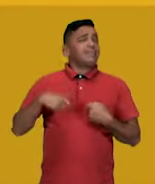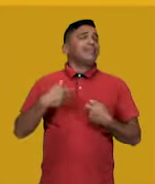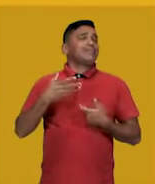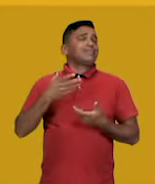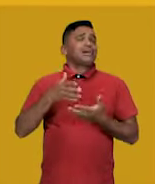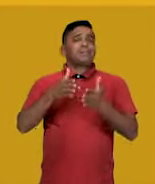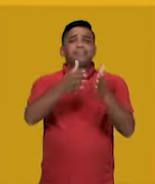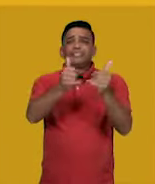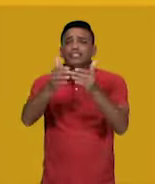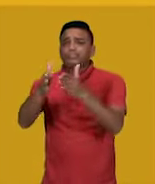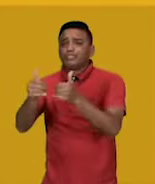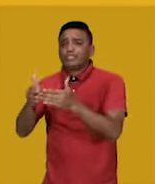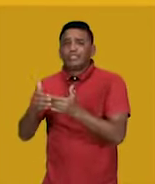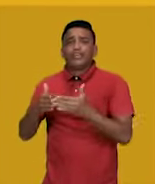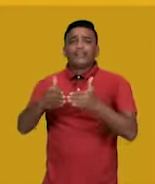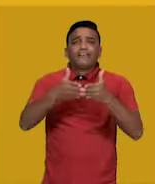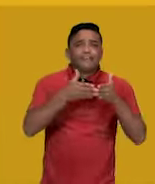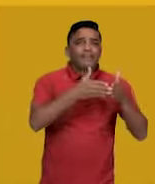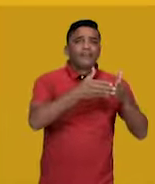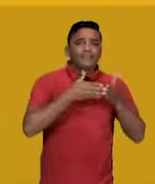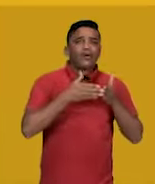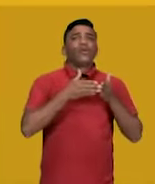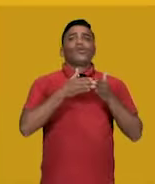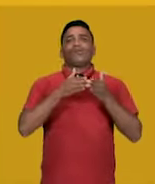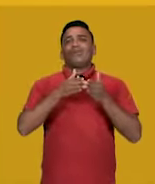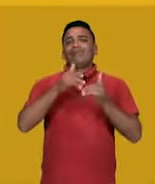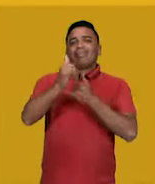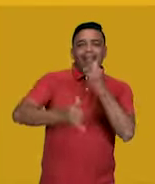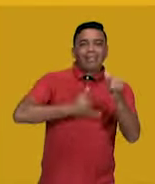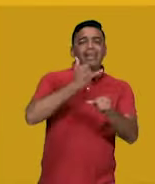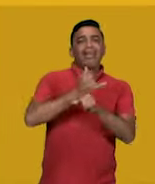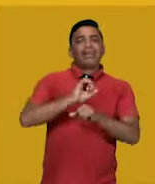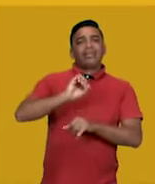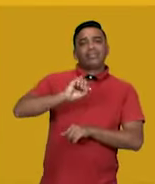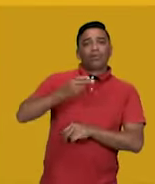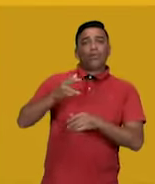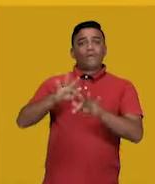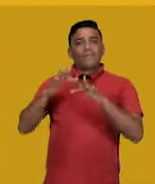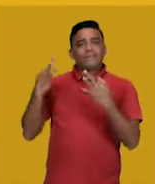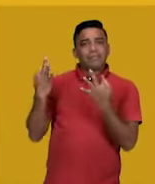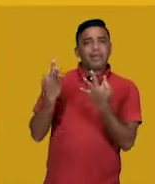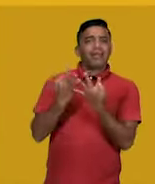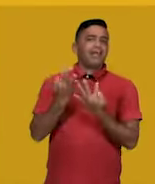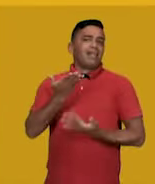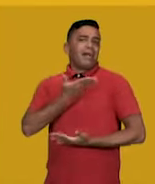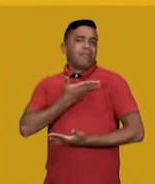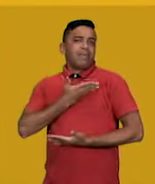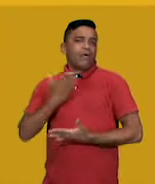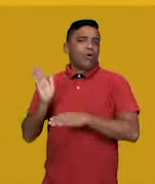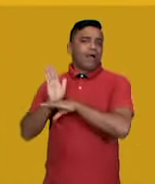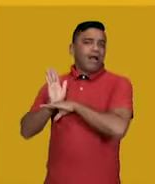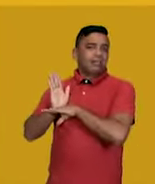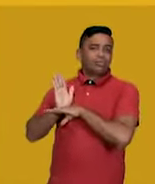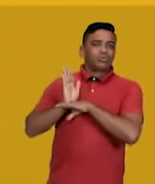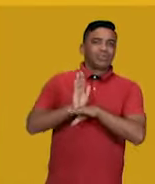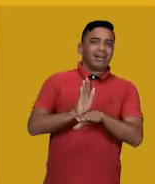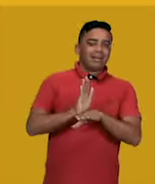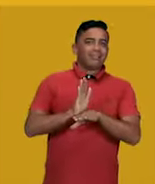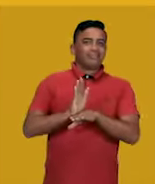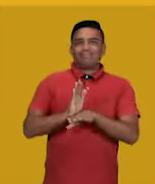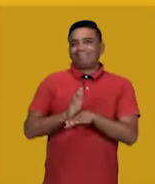vaquinhas online e ajuda de amigos e familiares para se manterem no esporte. Essa falta de